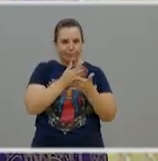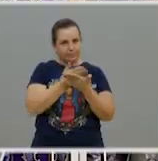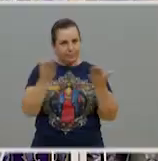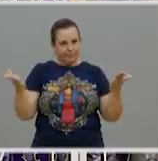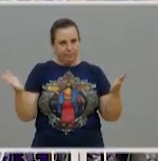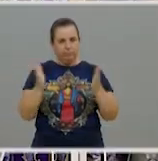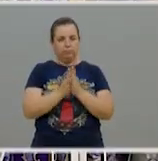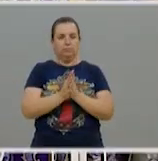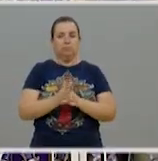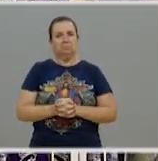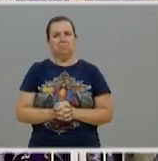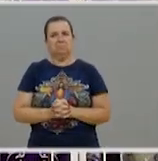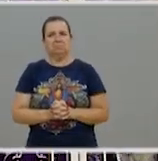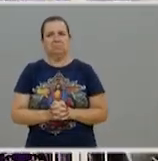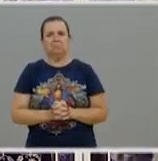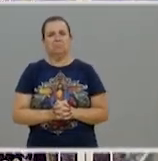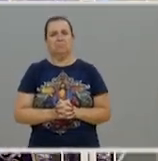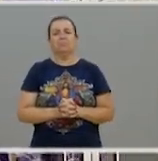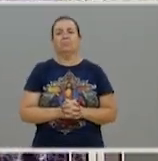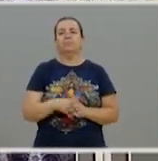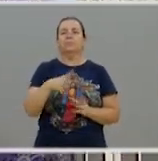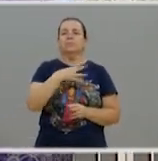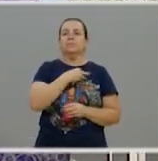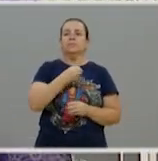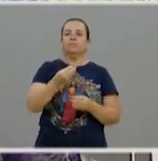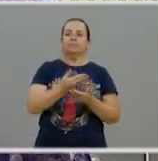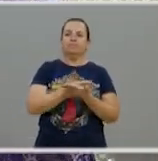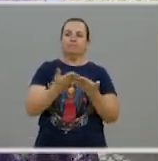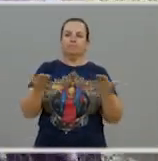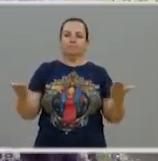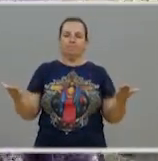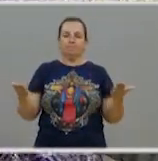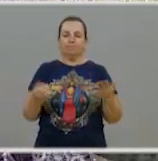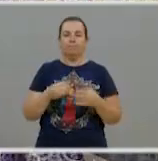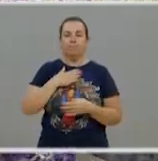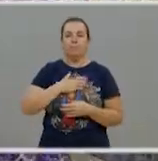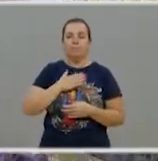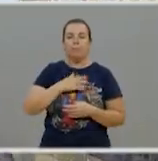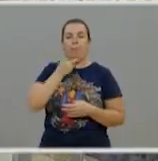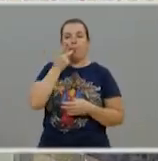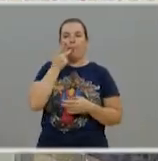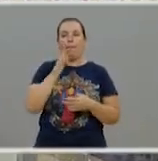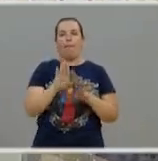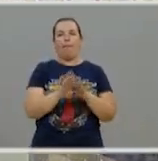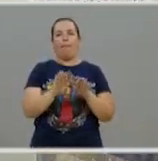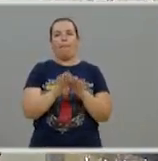Amém. Filhos queridos, eu gostaria de dizer